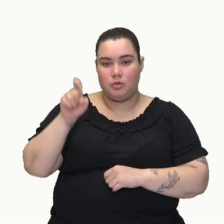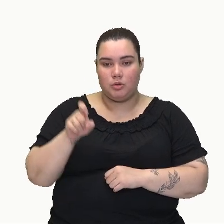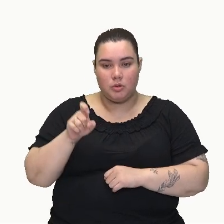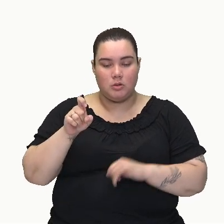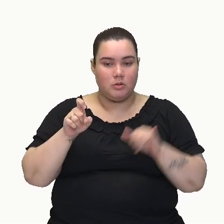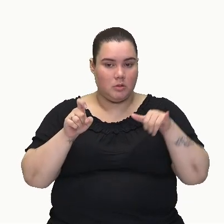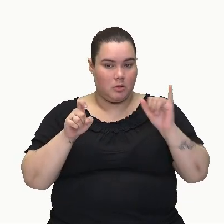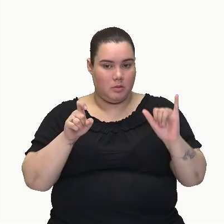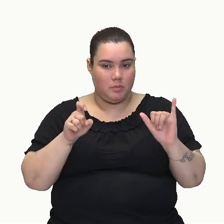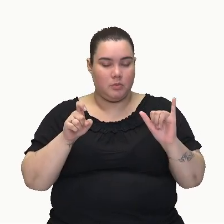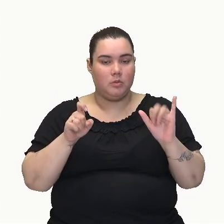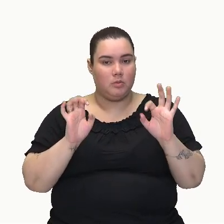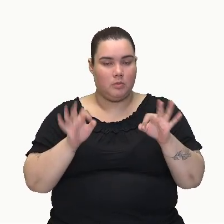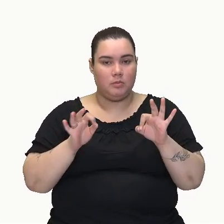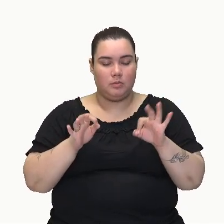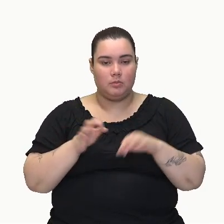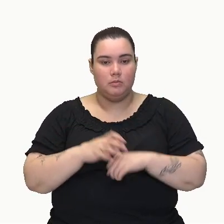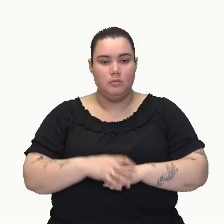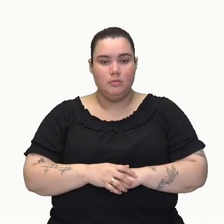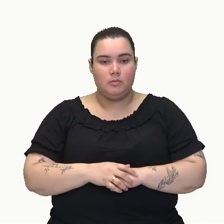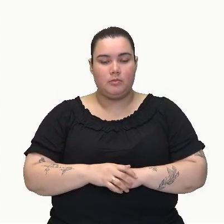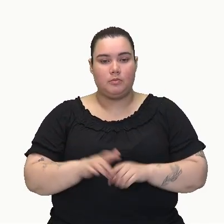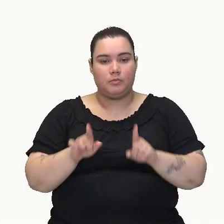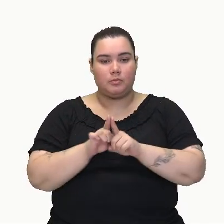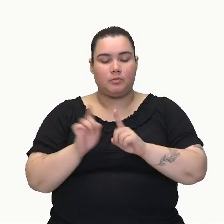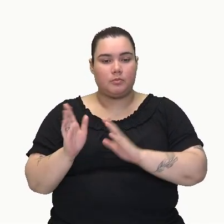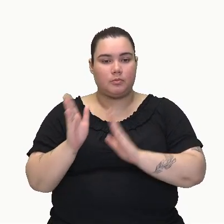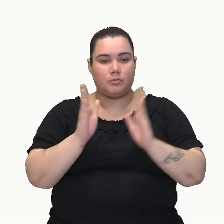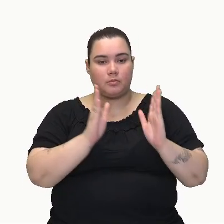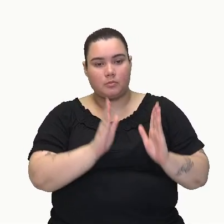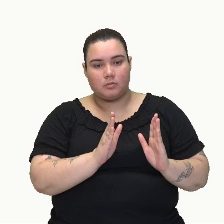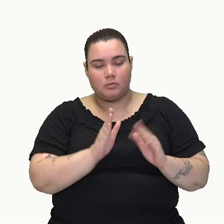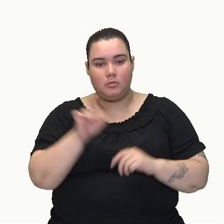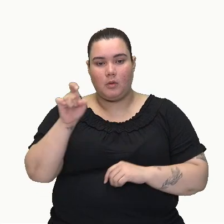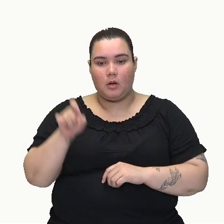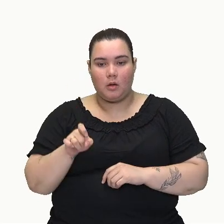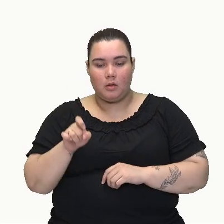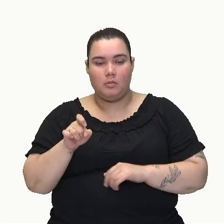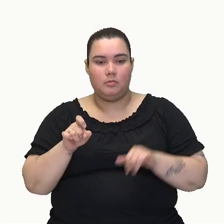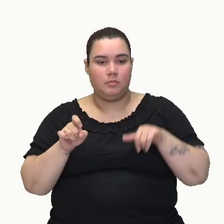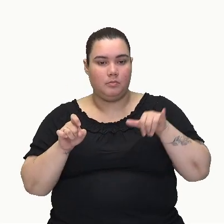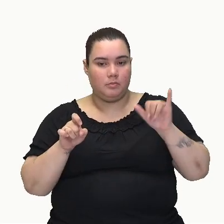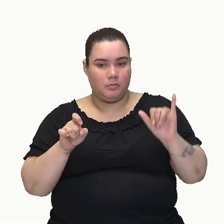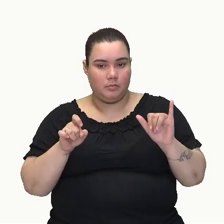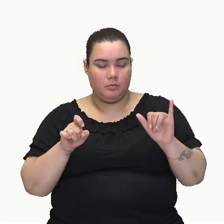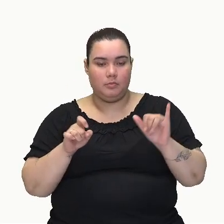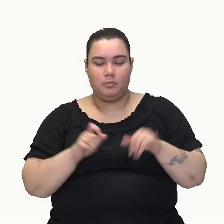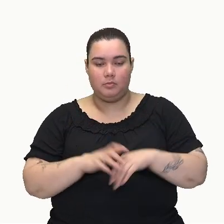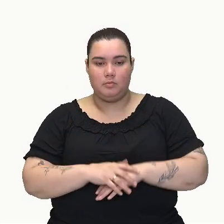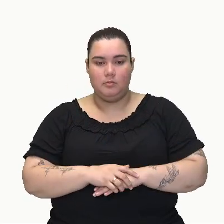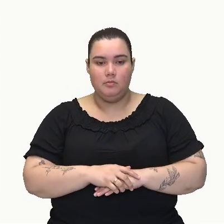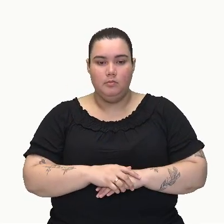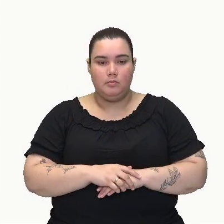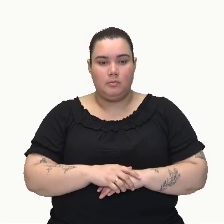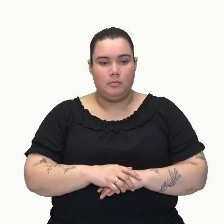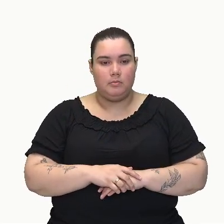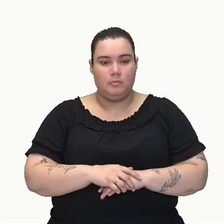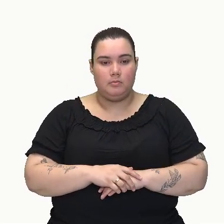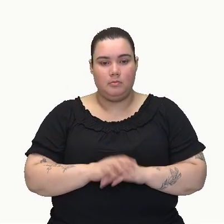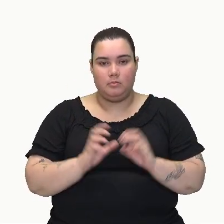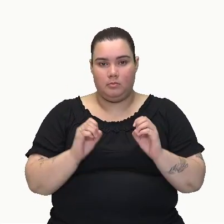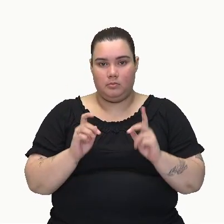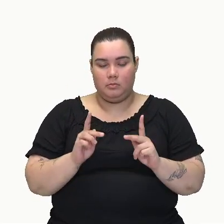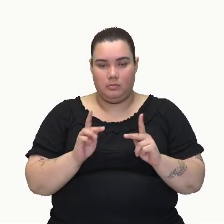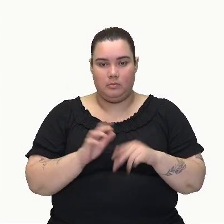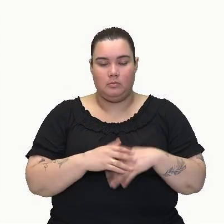valor de y, né? E deu também essa outra coordenada aqui, ó, x e y, tá?